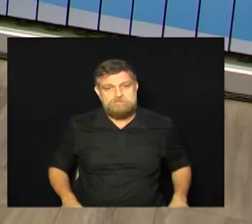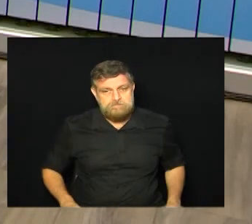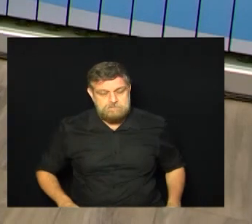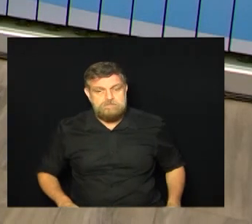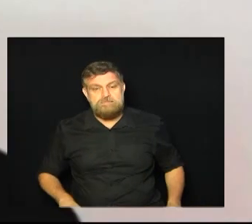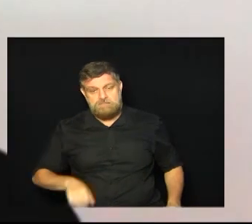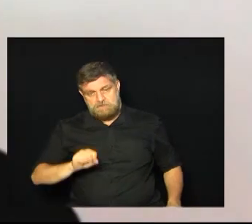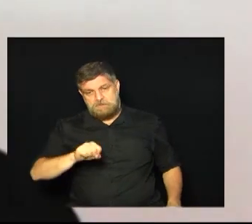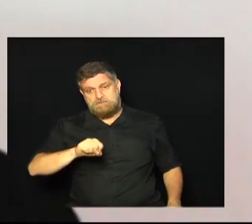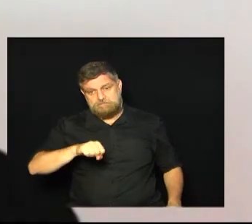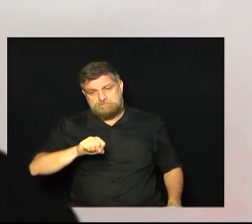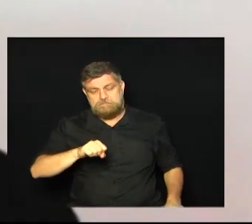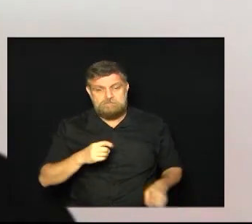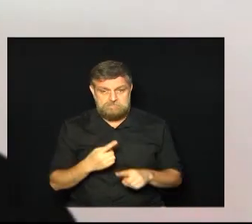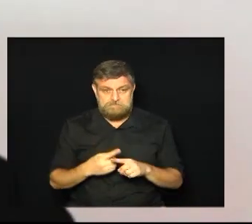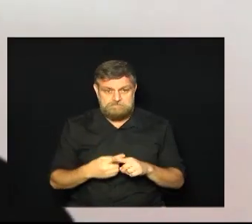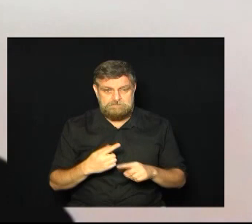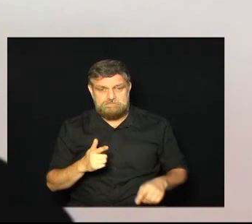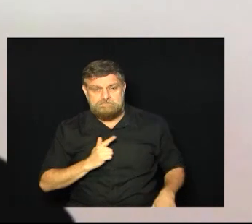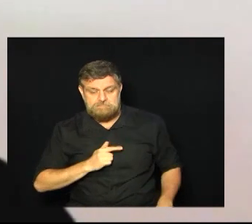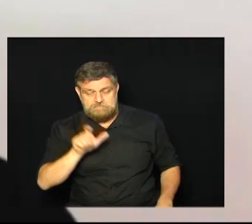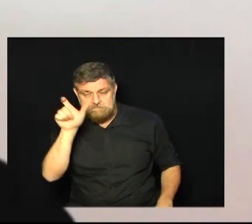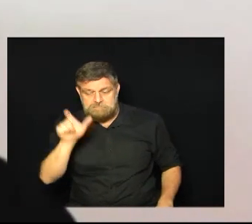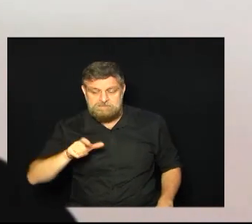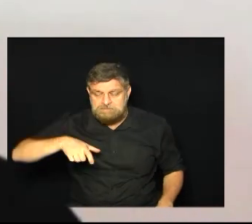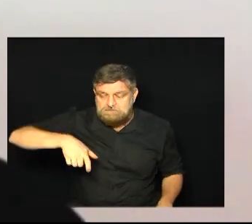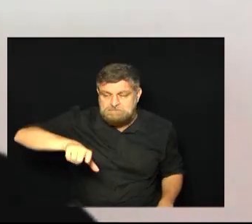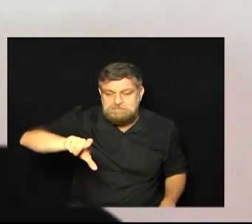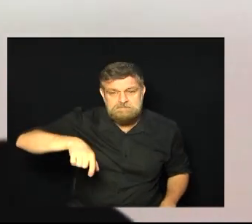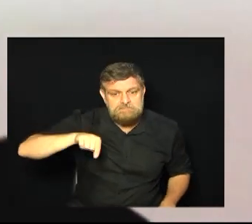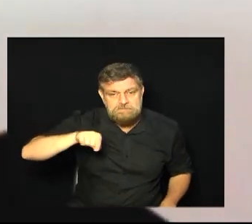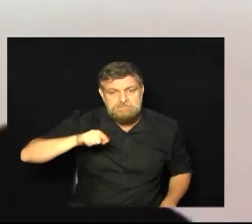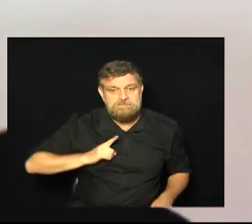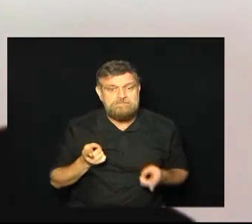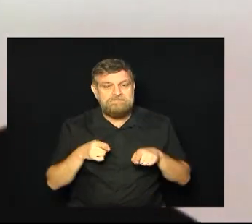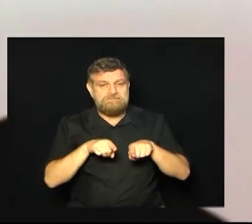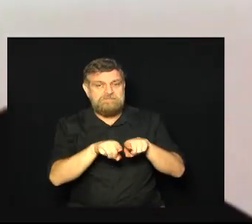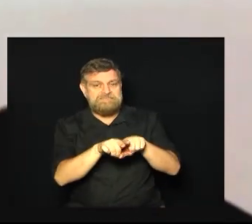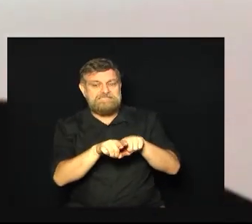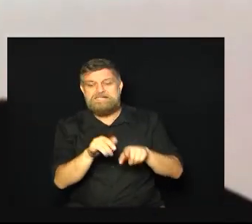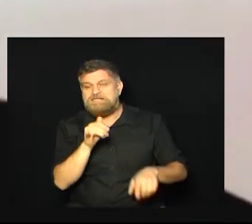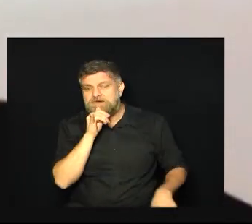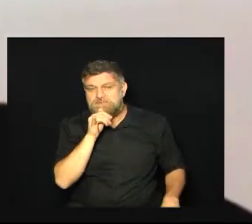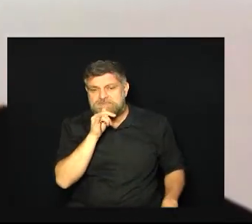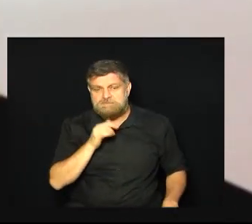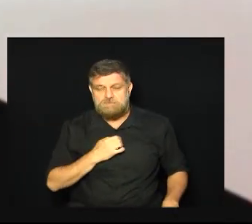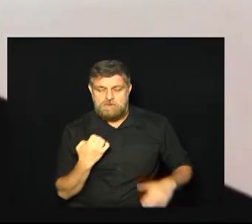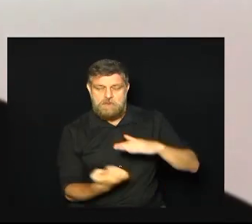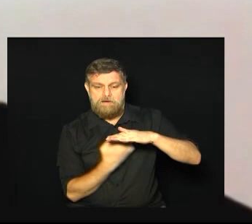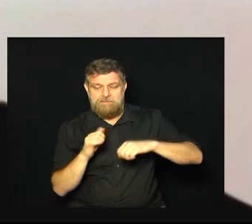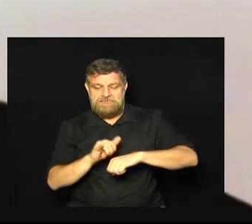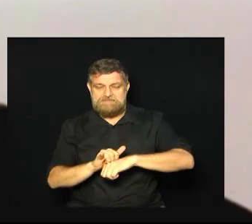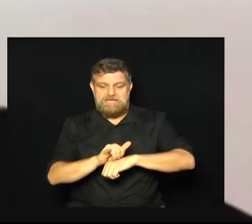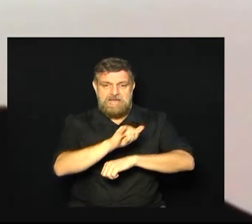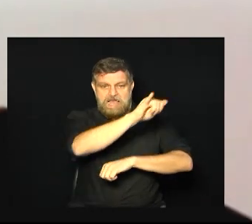Envolve bastante pesquisa, porque, por exemplo, às vezes você está com cartão e esse cartão ele tem parceria com, por exemplo, uma companhia aérea